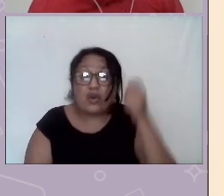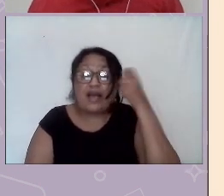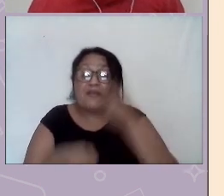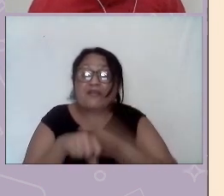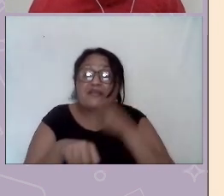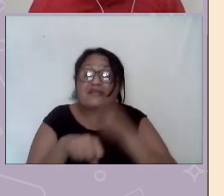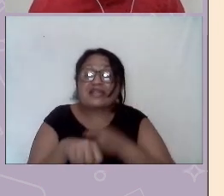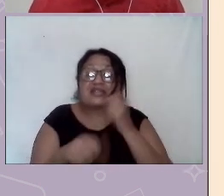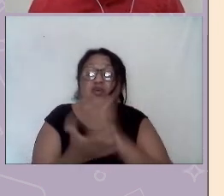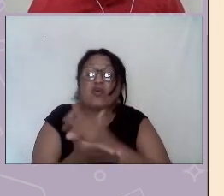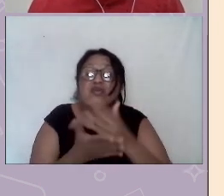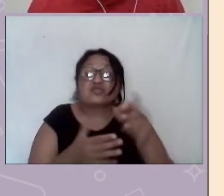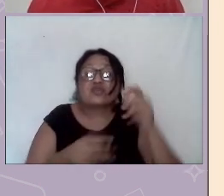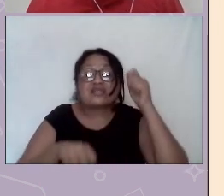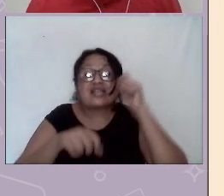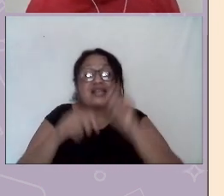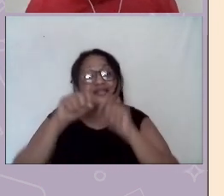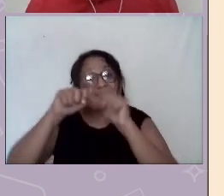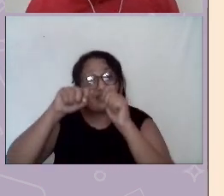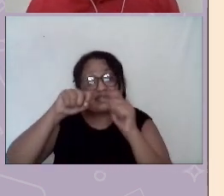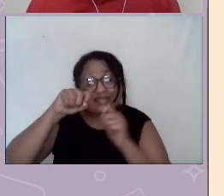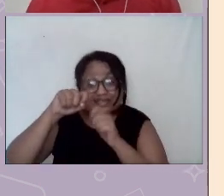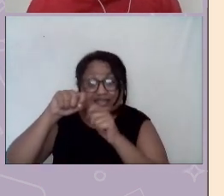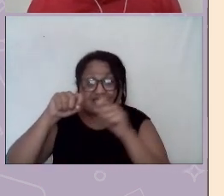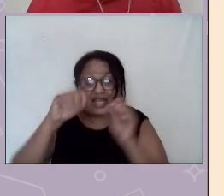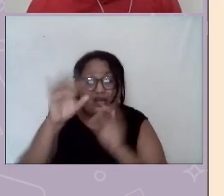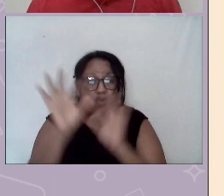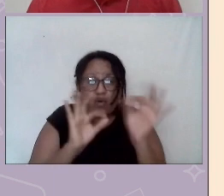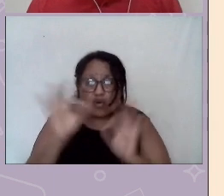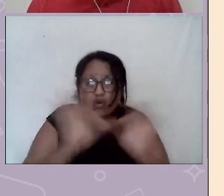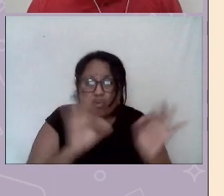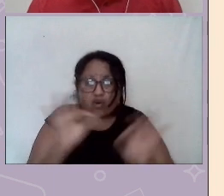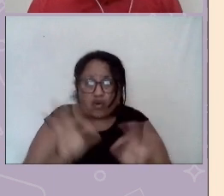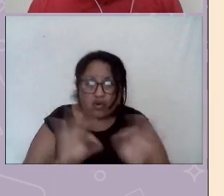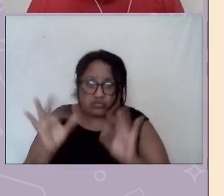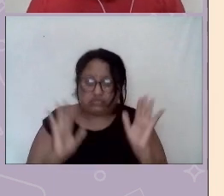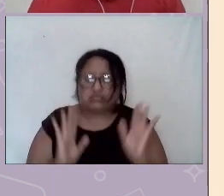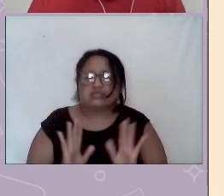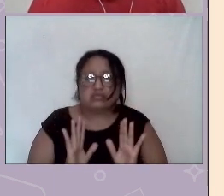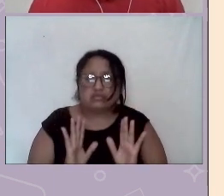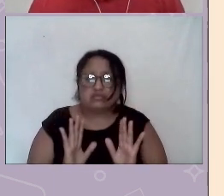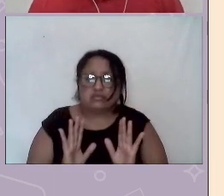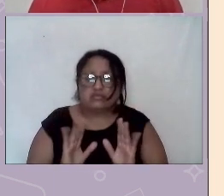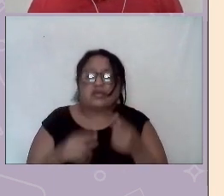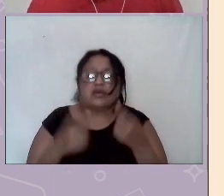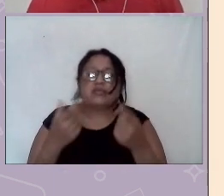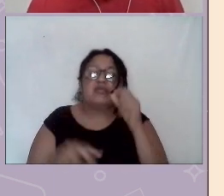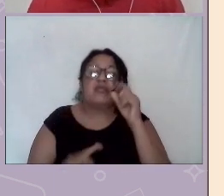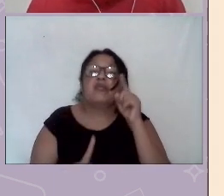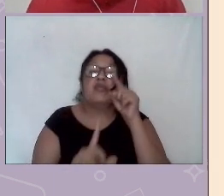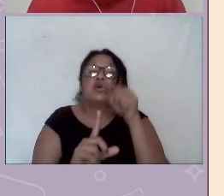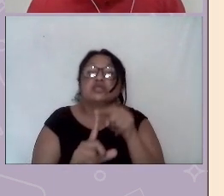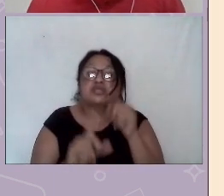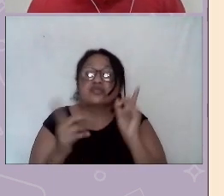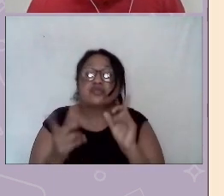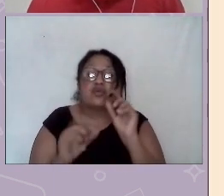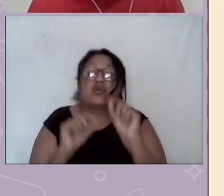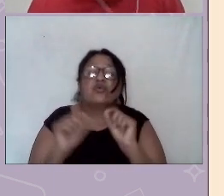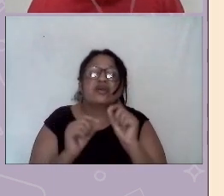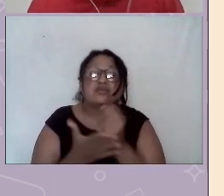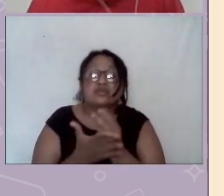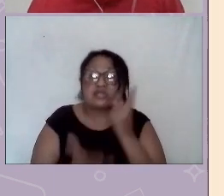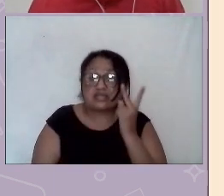a ser polida sendo aprimorado o fio de seu corte por esse motivo o período